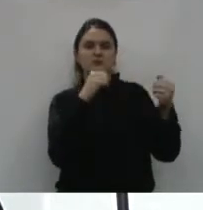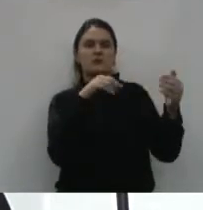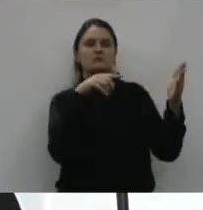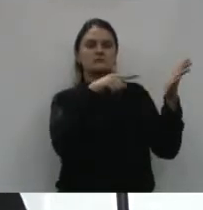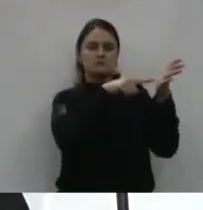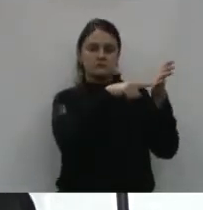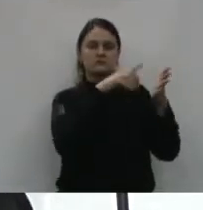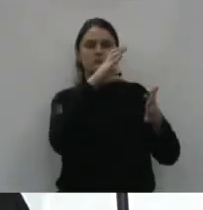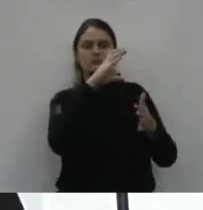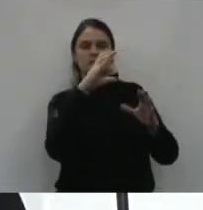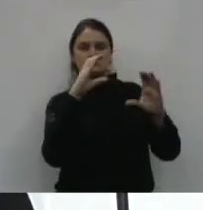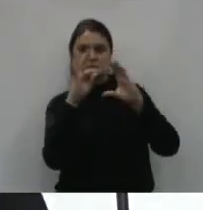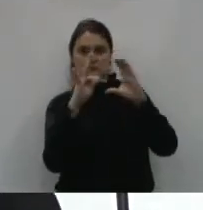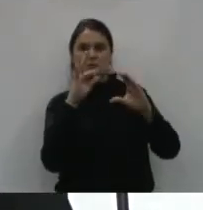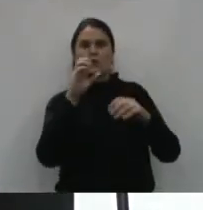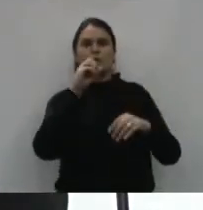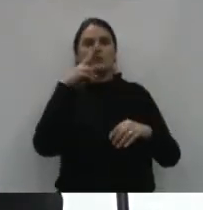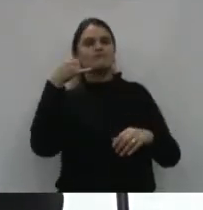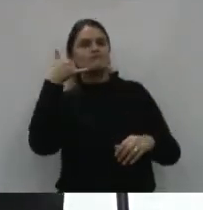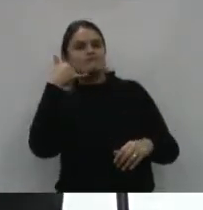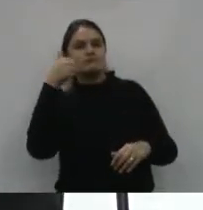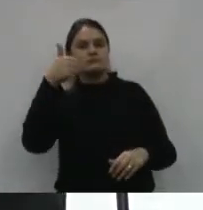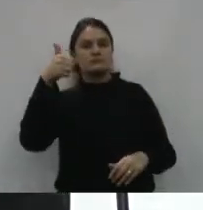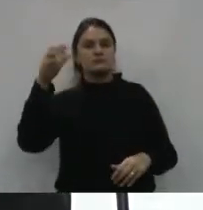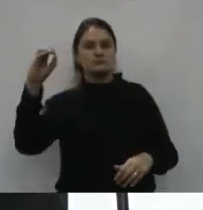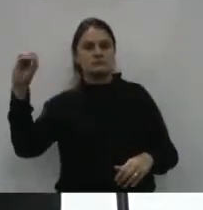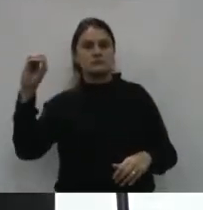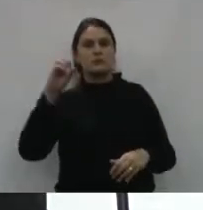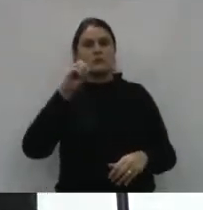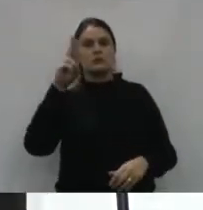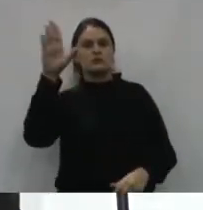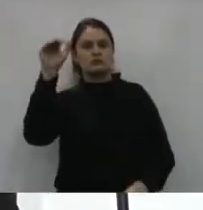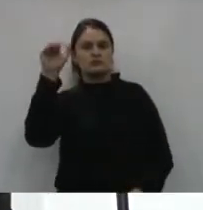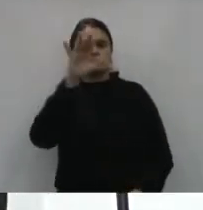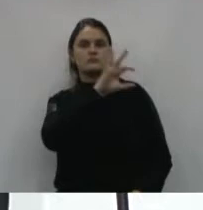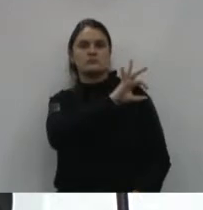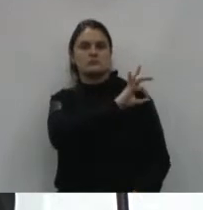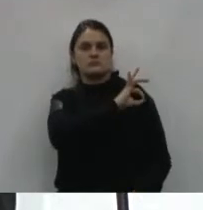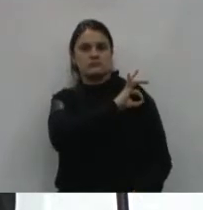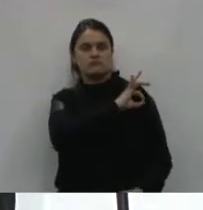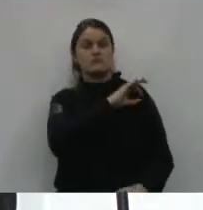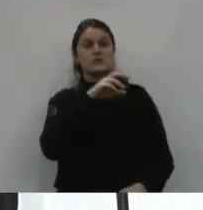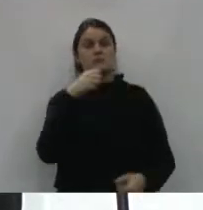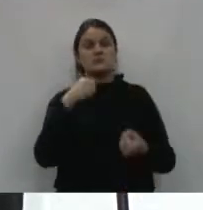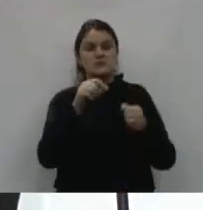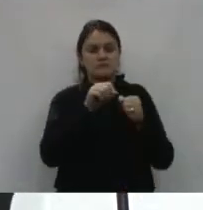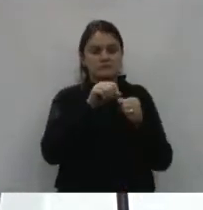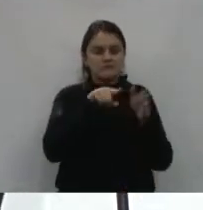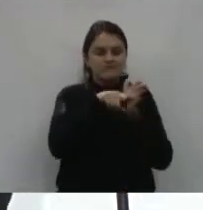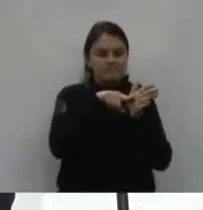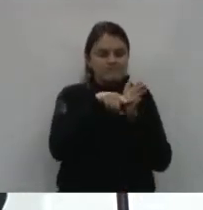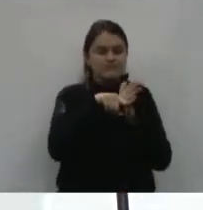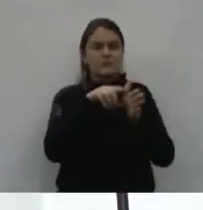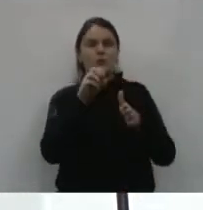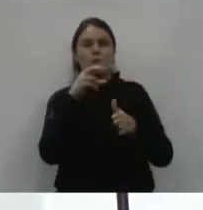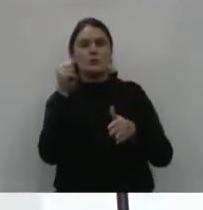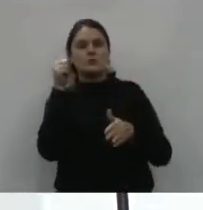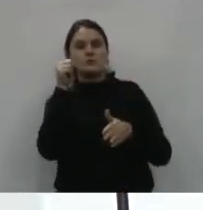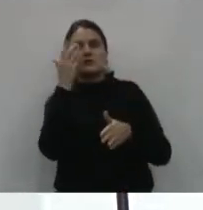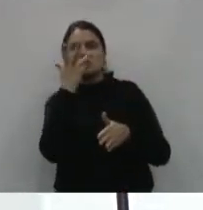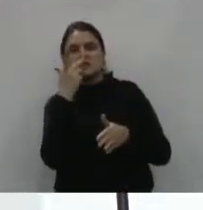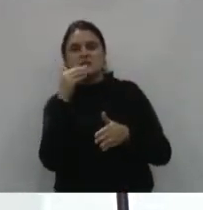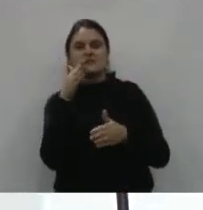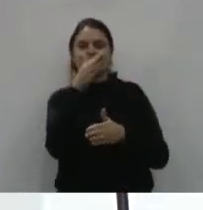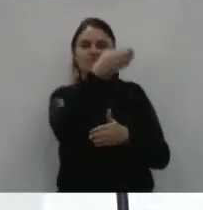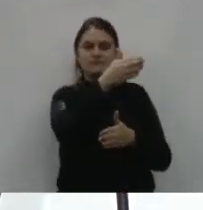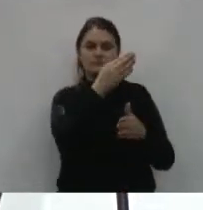tutelar ou qualquer uma das polícias ou disque 100 né para que a autoridade a viga fundo um acompanhamento psicológico para